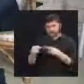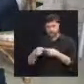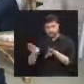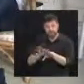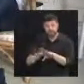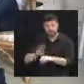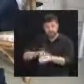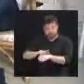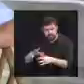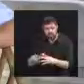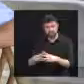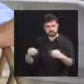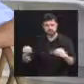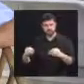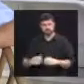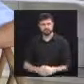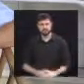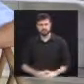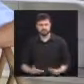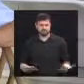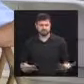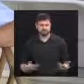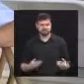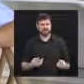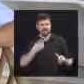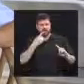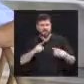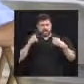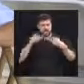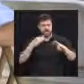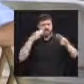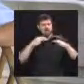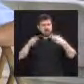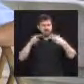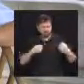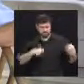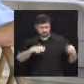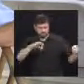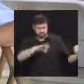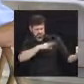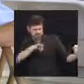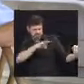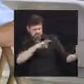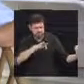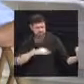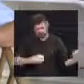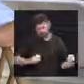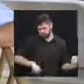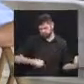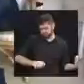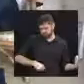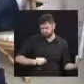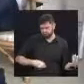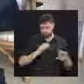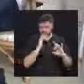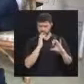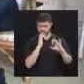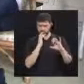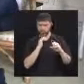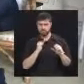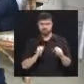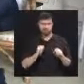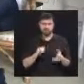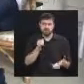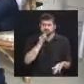várias patologias. Então, e agora a música, ela tem que ser um solo de instrumento? Ela pode ter um... Pode ser uma água